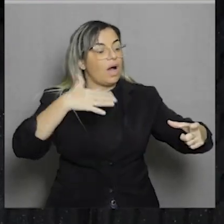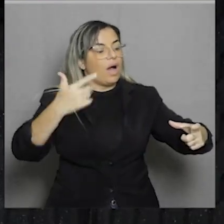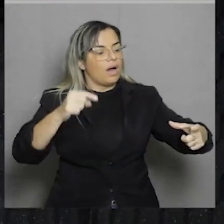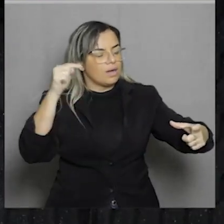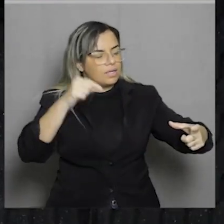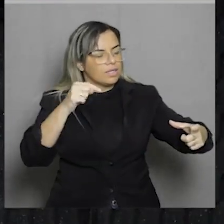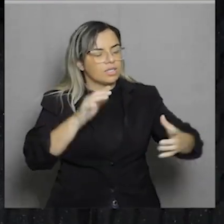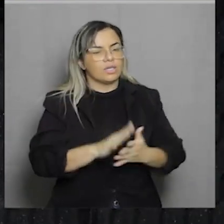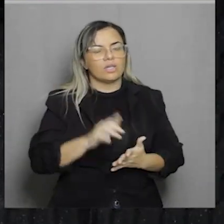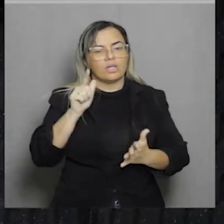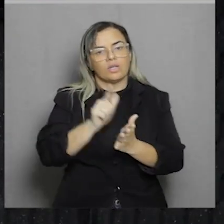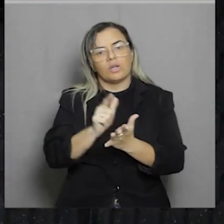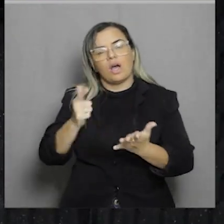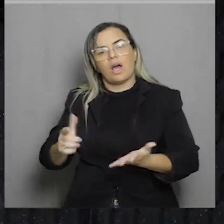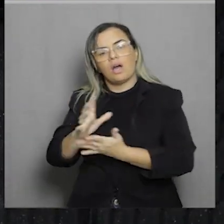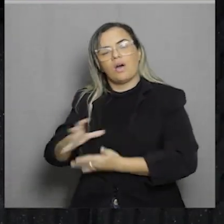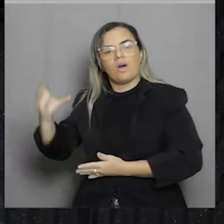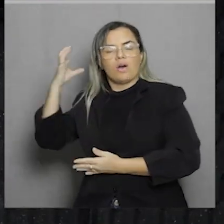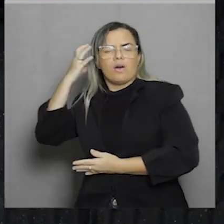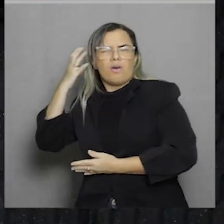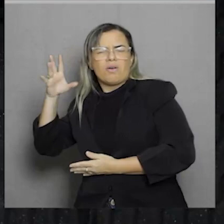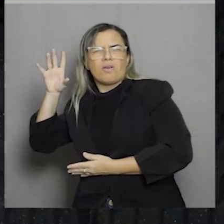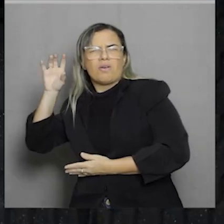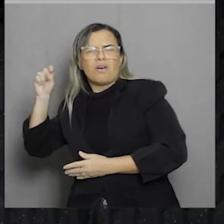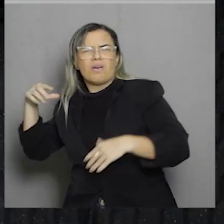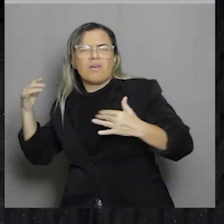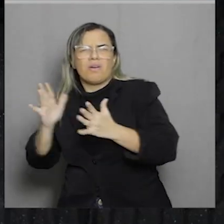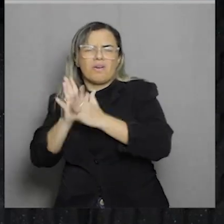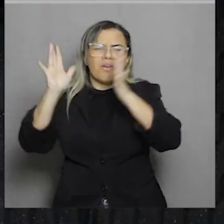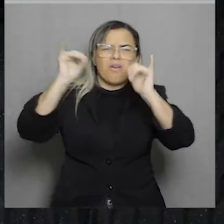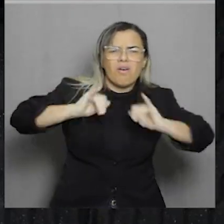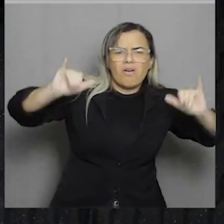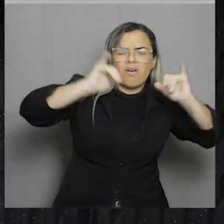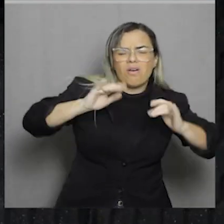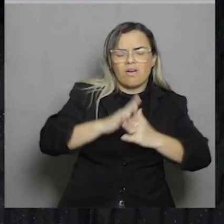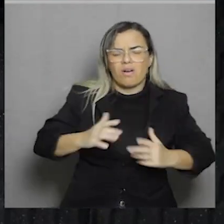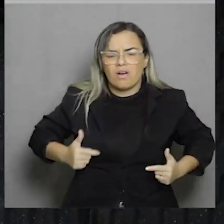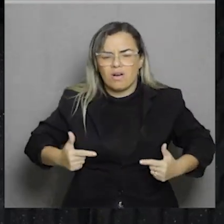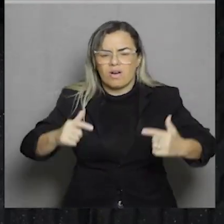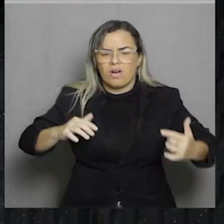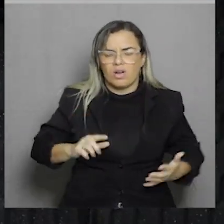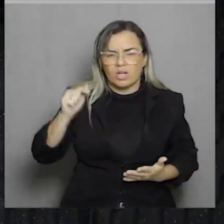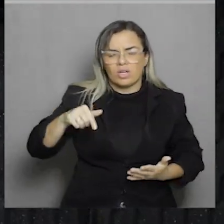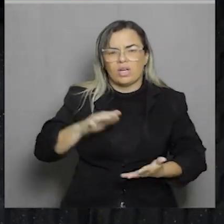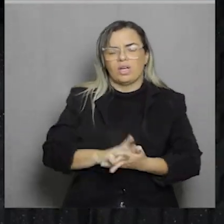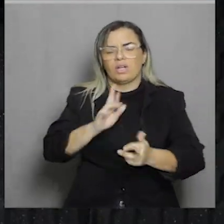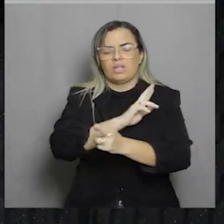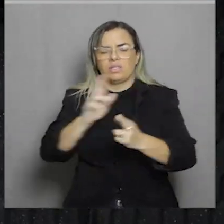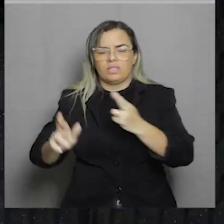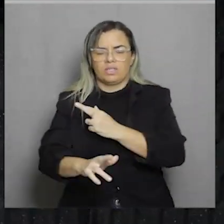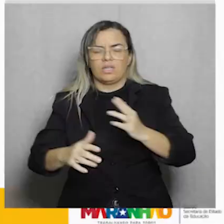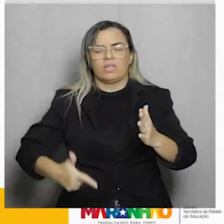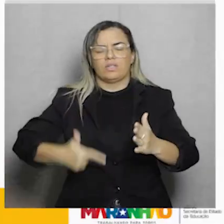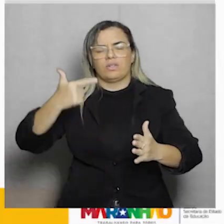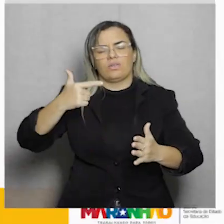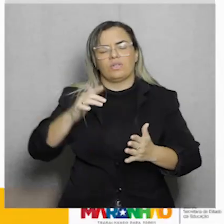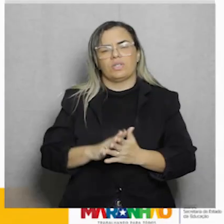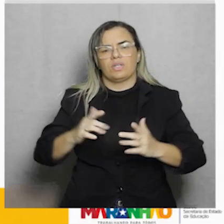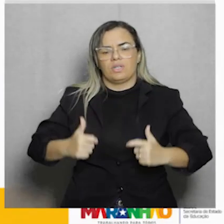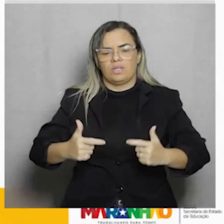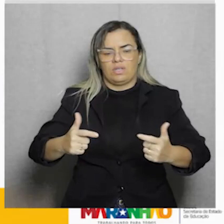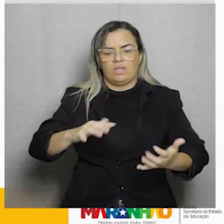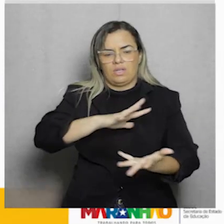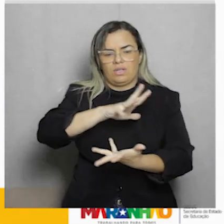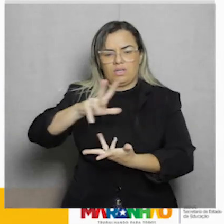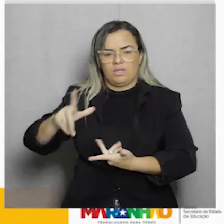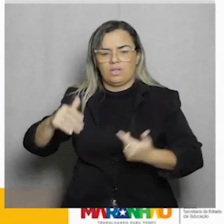de jornais ou de rádio, quando chegava a notícia das batalhas em torno da Segunda Guerra Mundial. Então, um dos principais